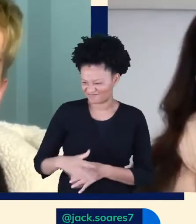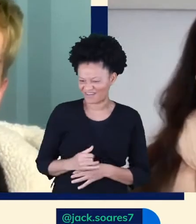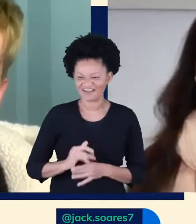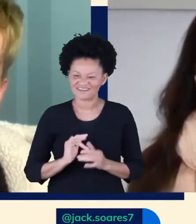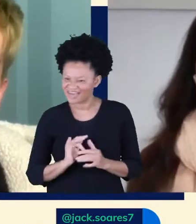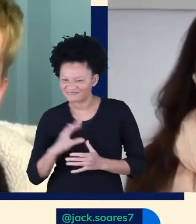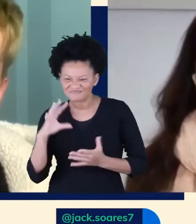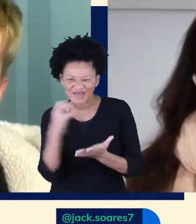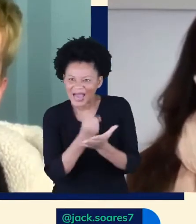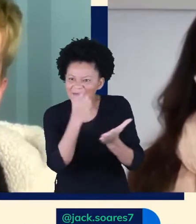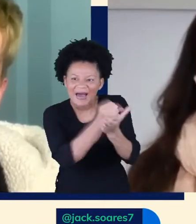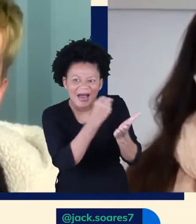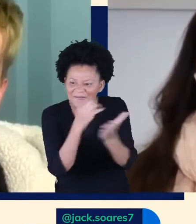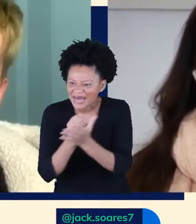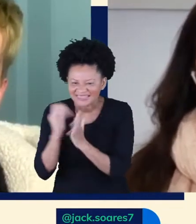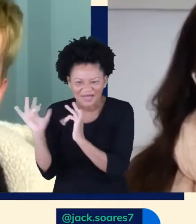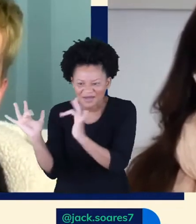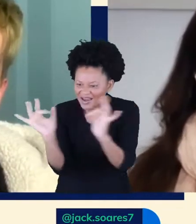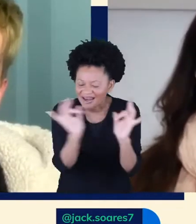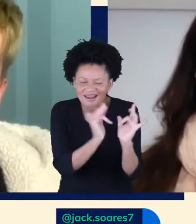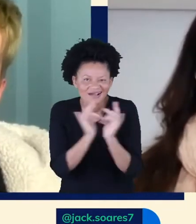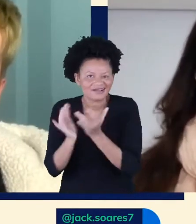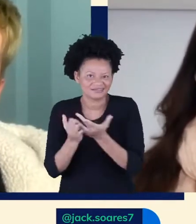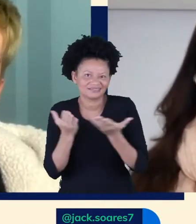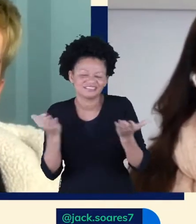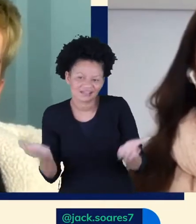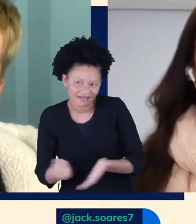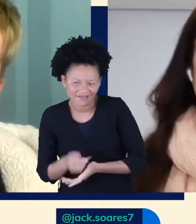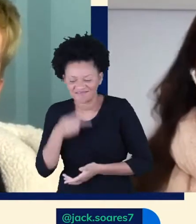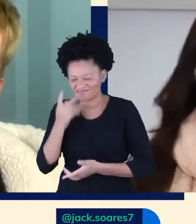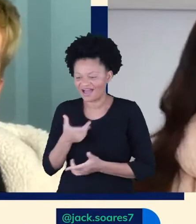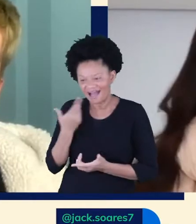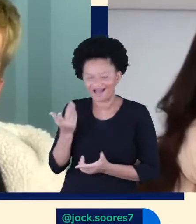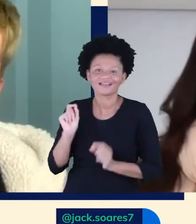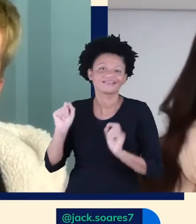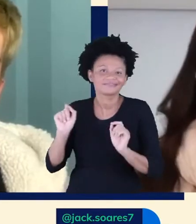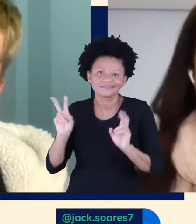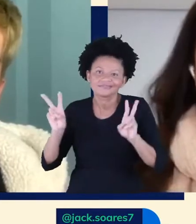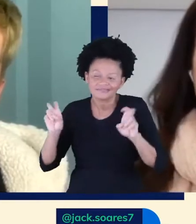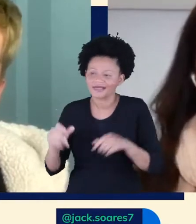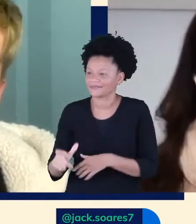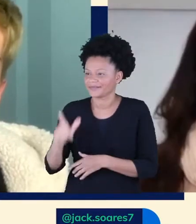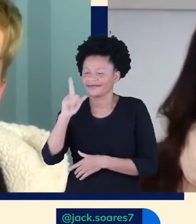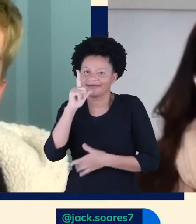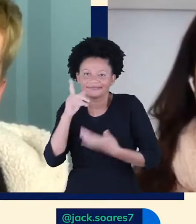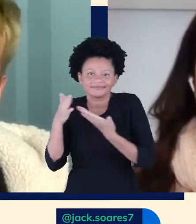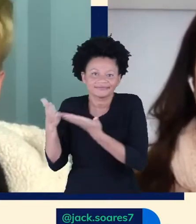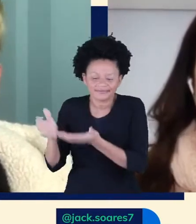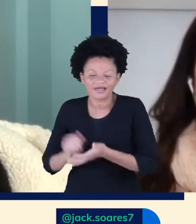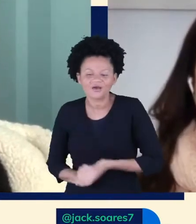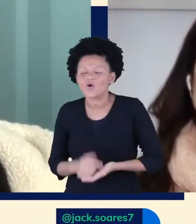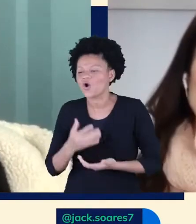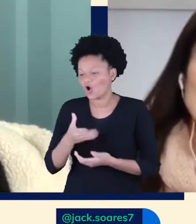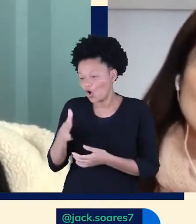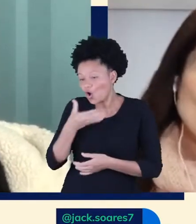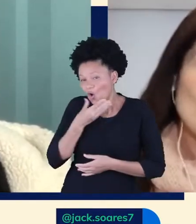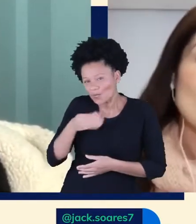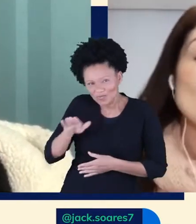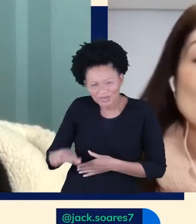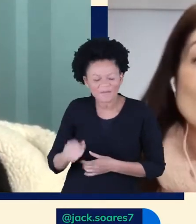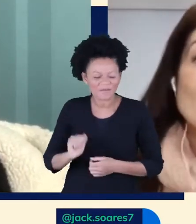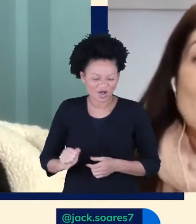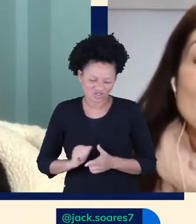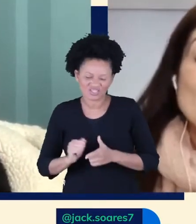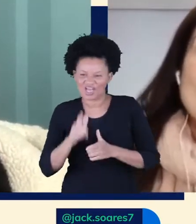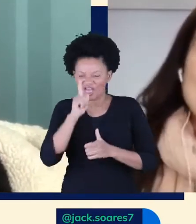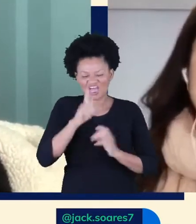E normalmente até se fala muito do pênis do menino, deixa-se o menino coçar o pênis na frente de todo mundo, porque isso na